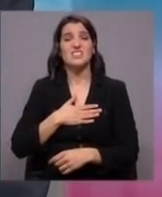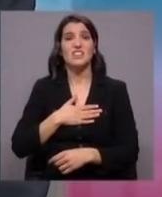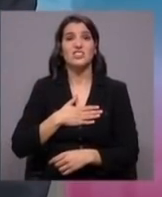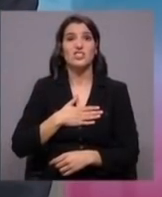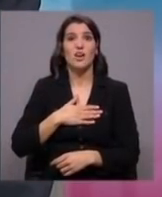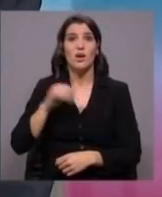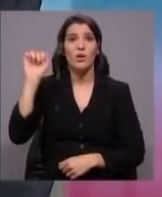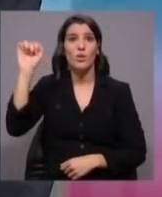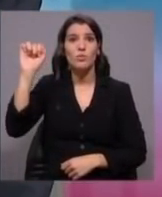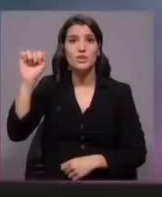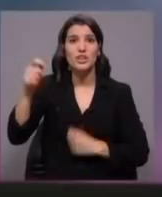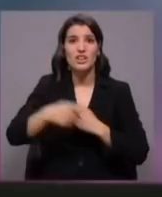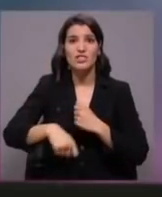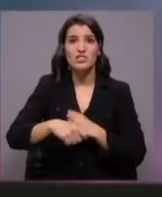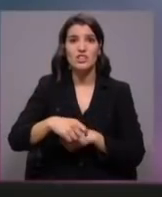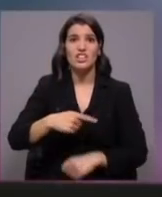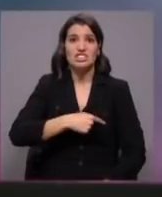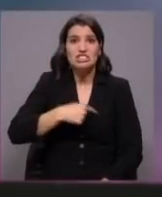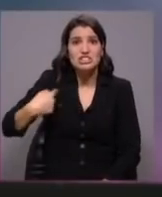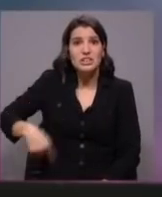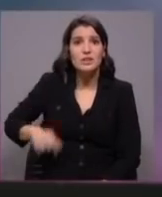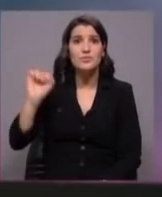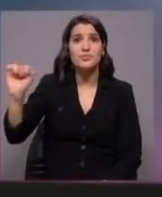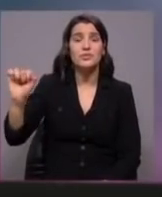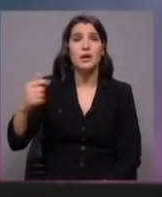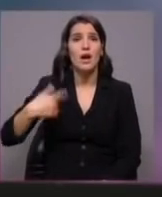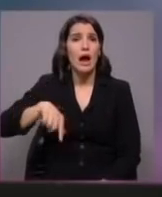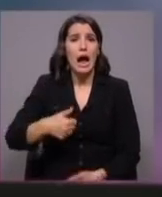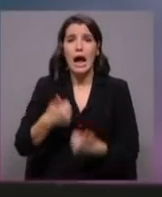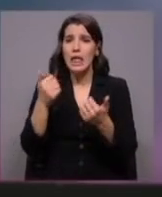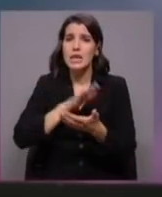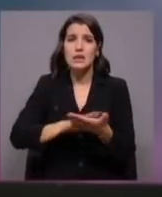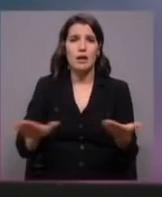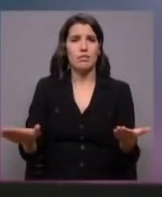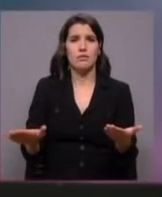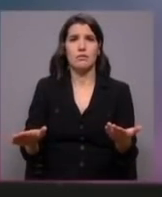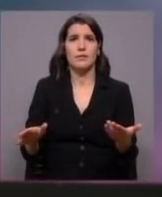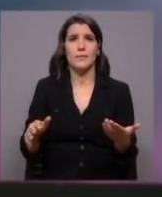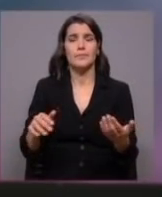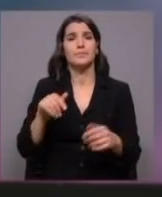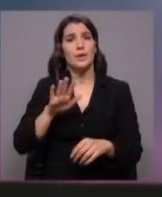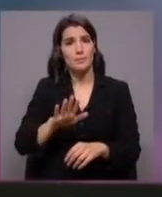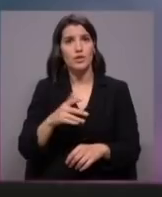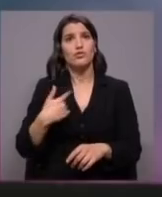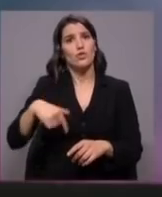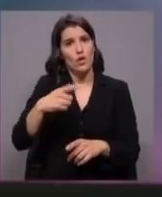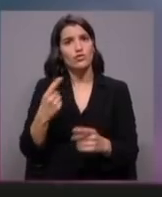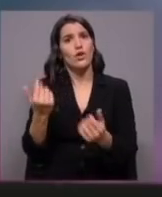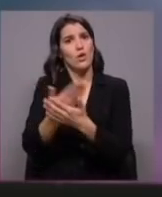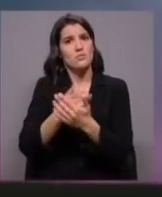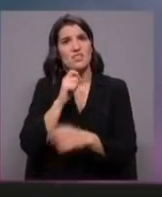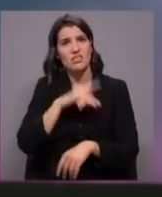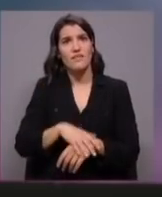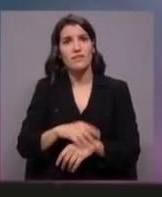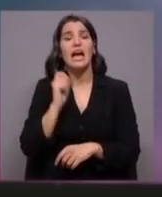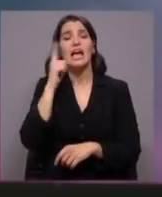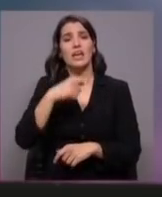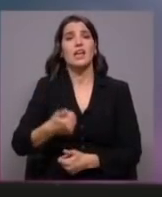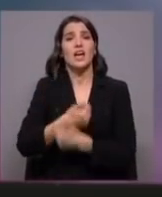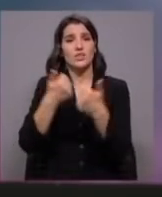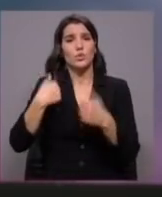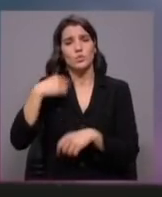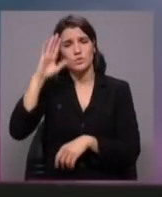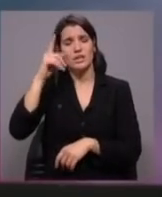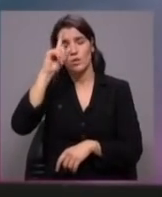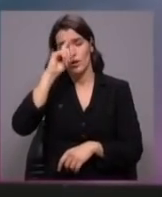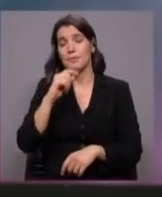Numa privatização em que não ganhámos nada, mas perdemos mecanismos para puxar pela nossa economia. Eu sei quem é que ganhou, porque eu lembro, por